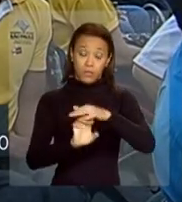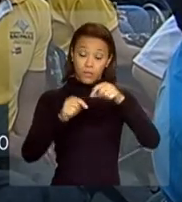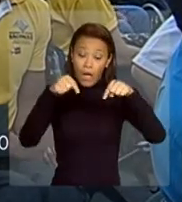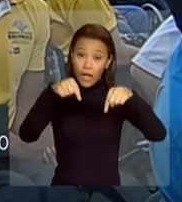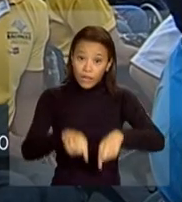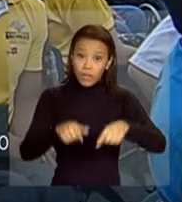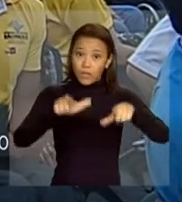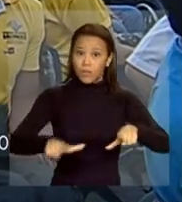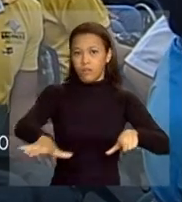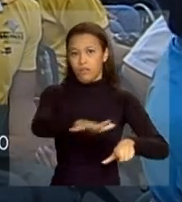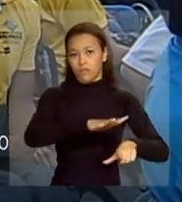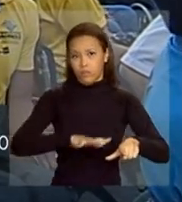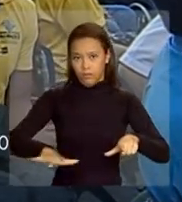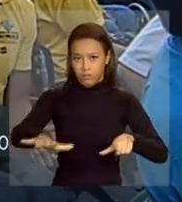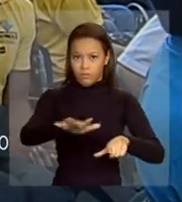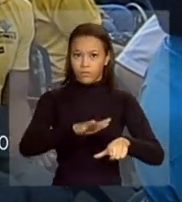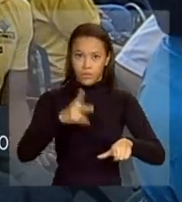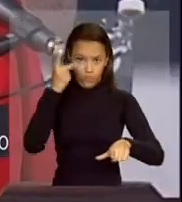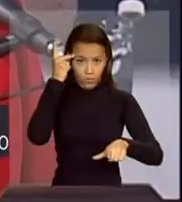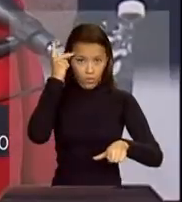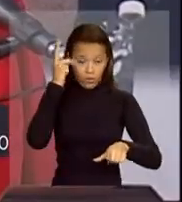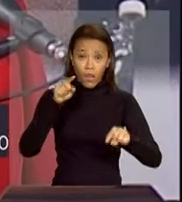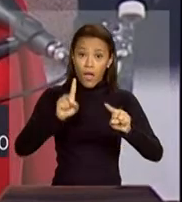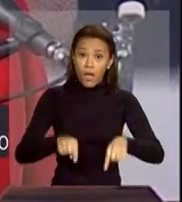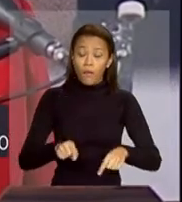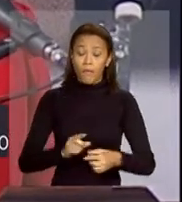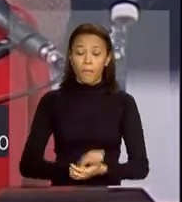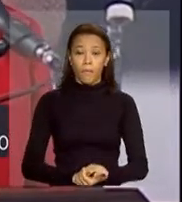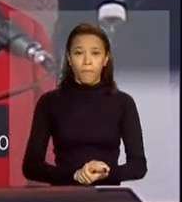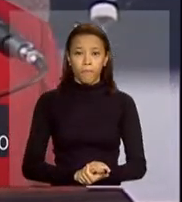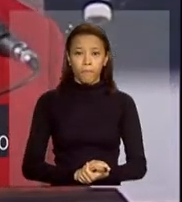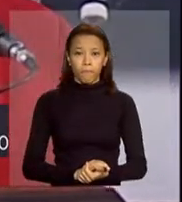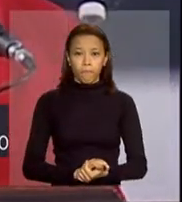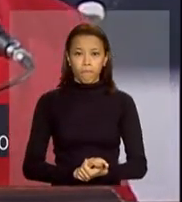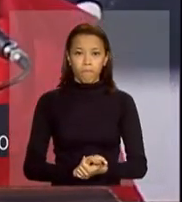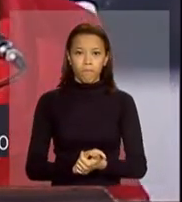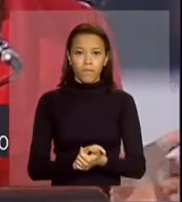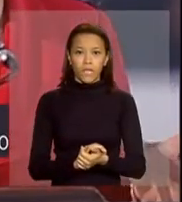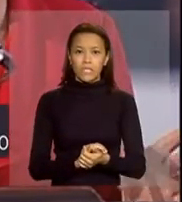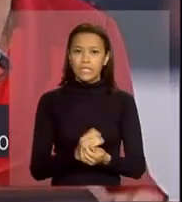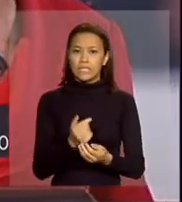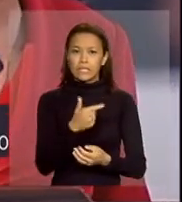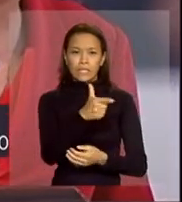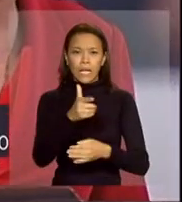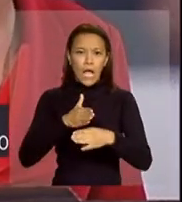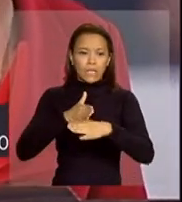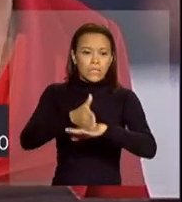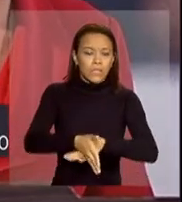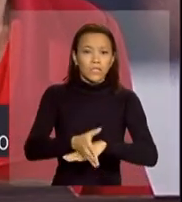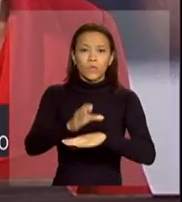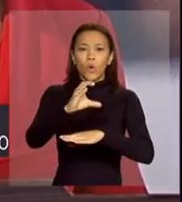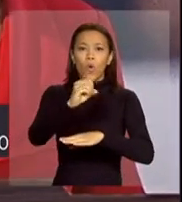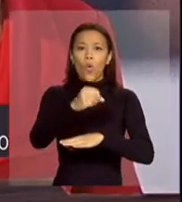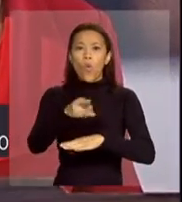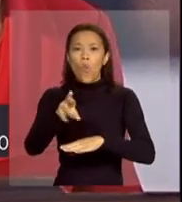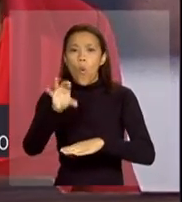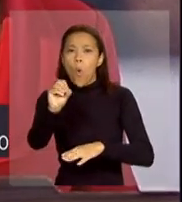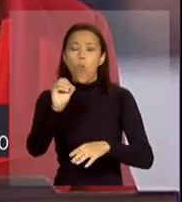região e onde sem acesso ao ouro